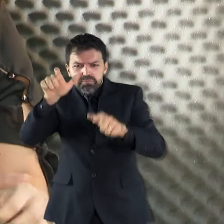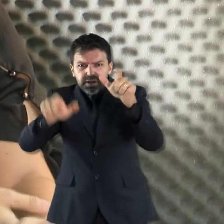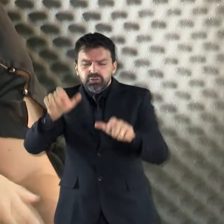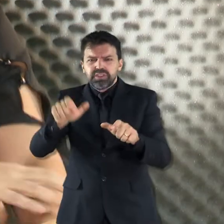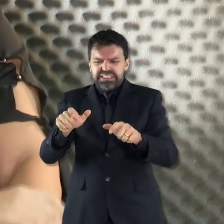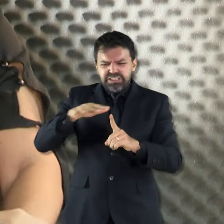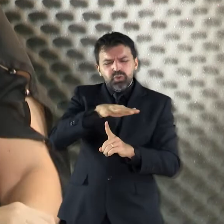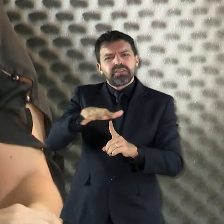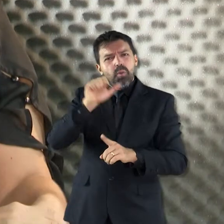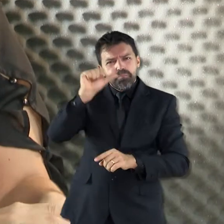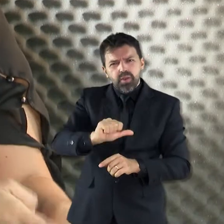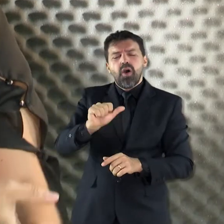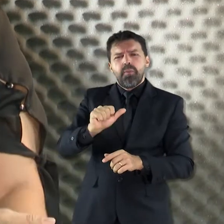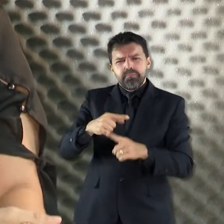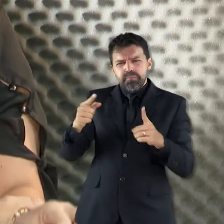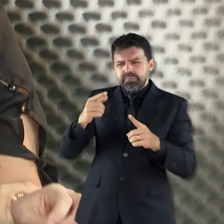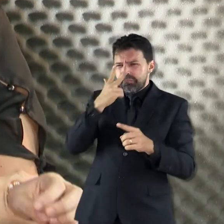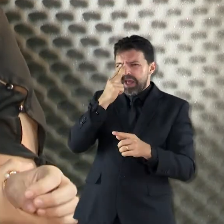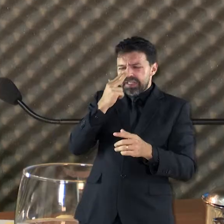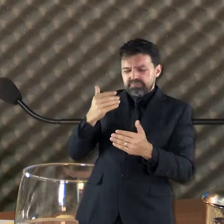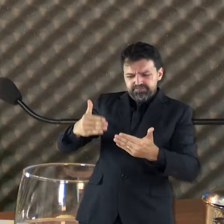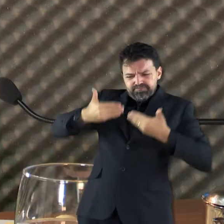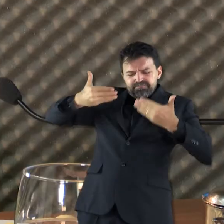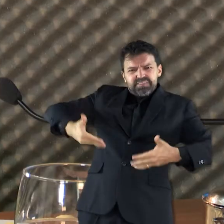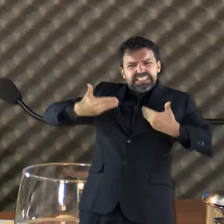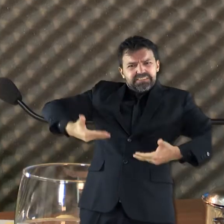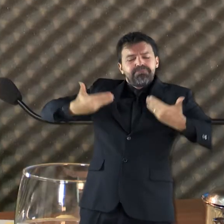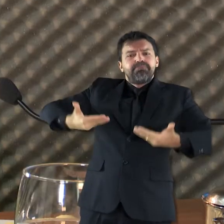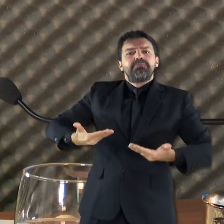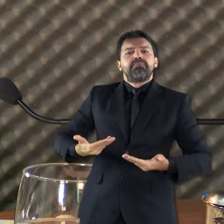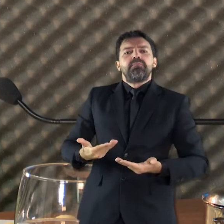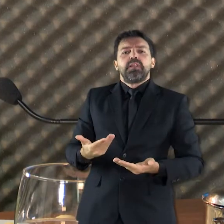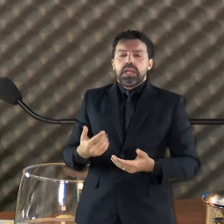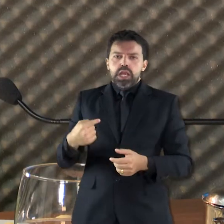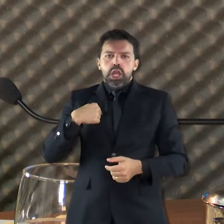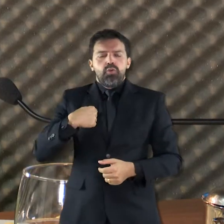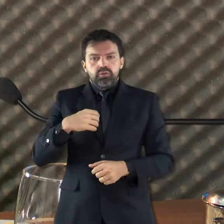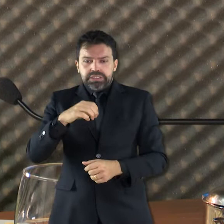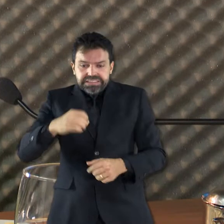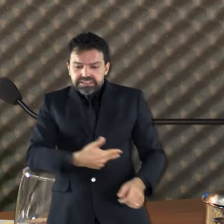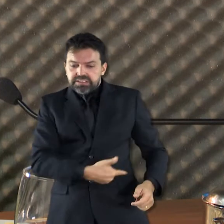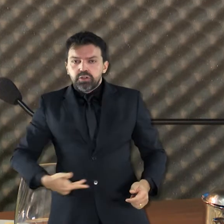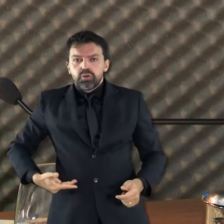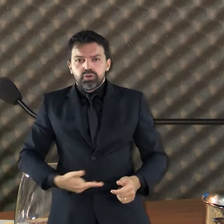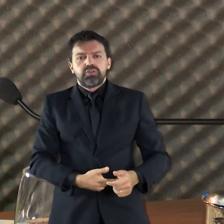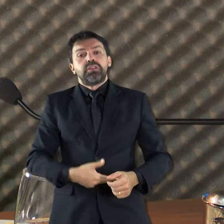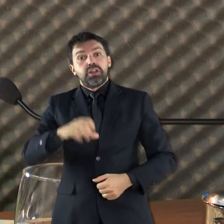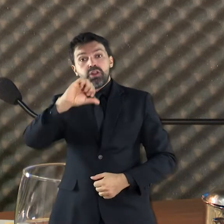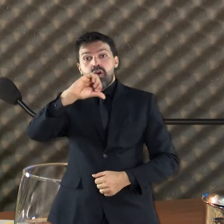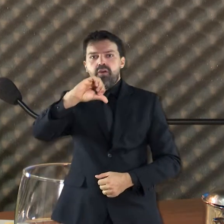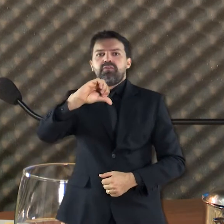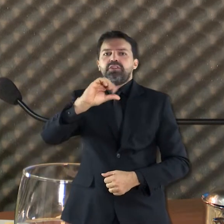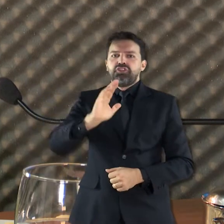lutando. Eu acho que isso dá força também, né? Tá, a cirurgia que eu fiz, eu vou para a 9ª cirurgia. 9 cirurgias já. A